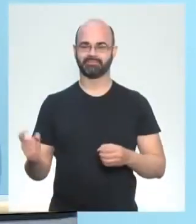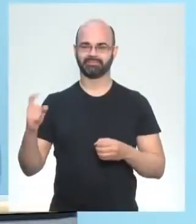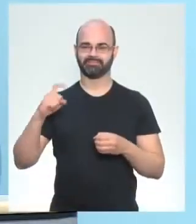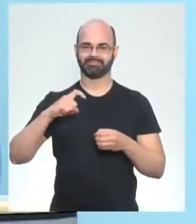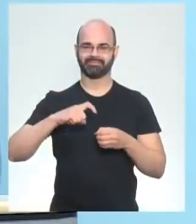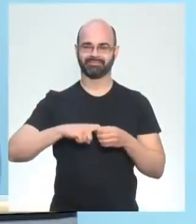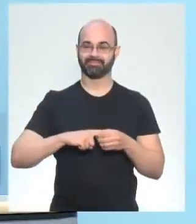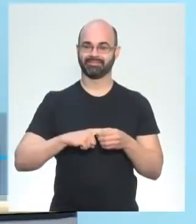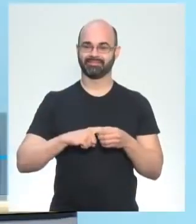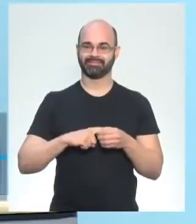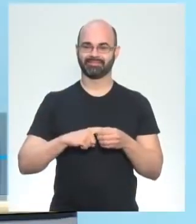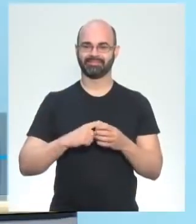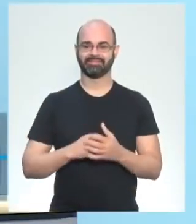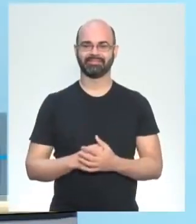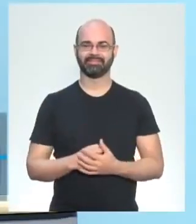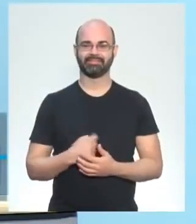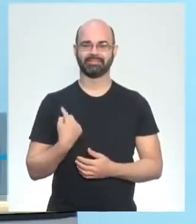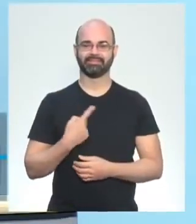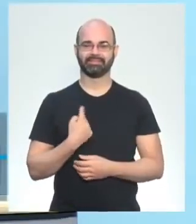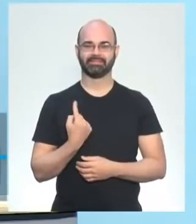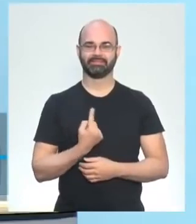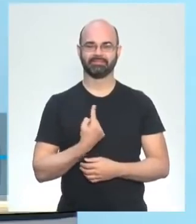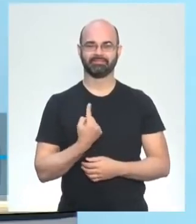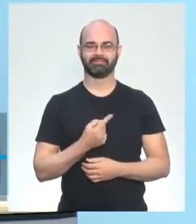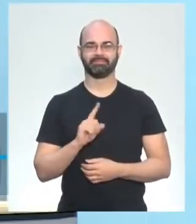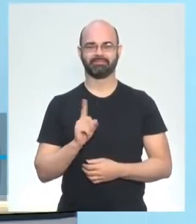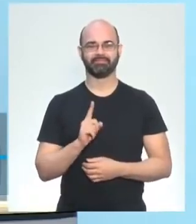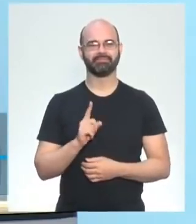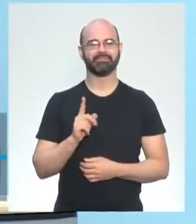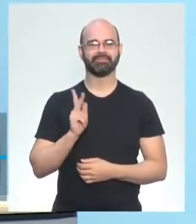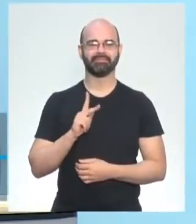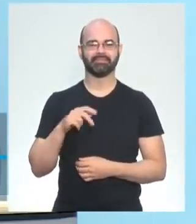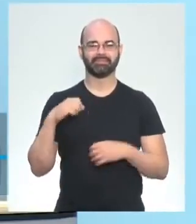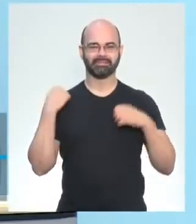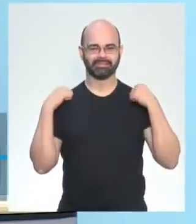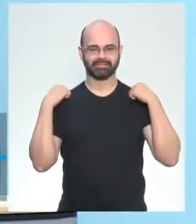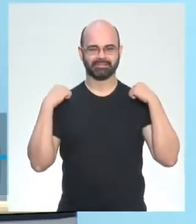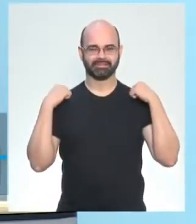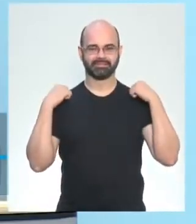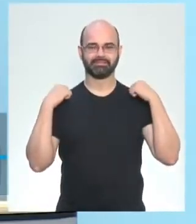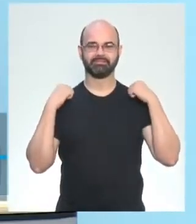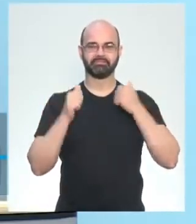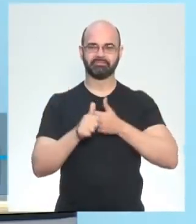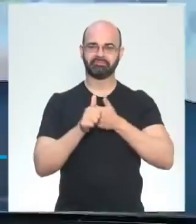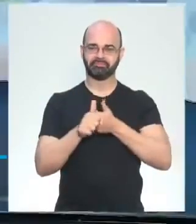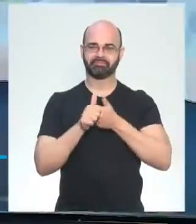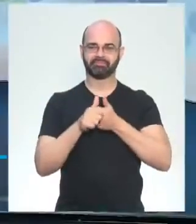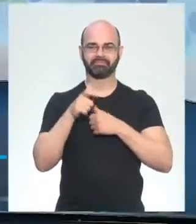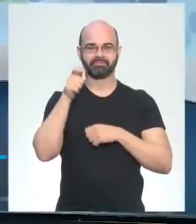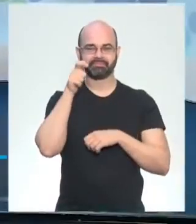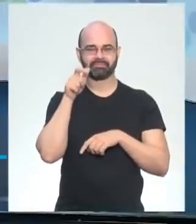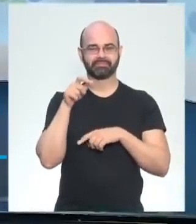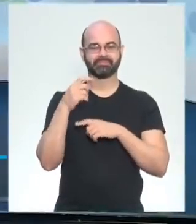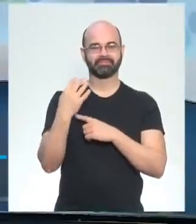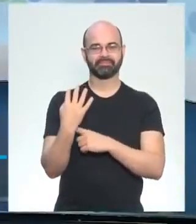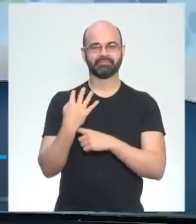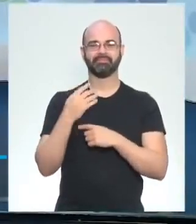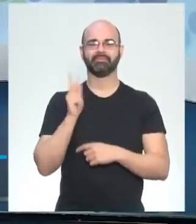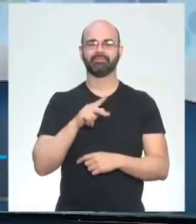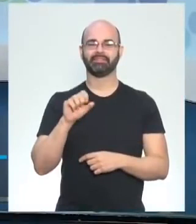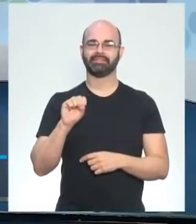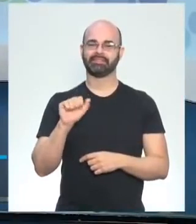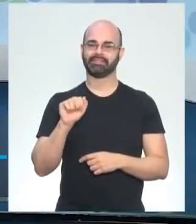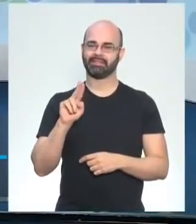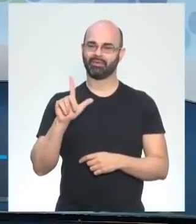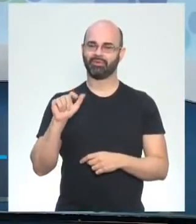Voltamos aí, não estamos sozinhos. Sabia que tem professor de educação física acompanhando essa aula? Boa! Olha aí, o professor Saulo falou que